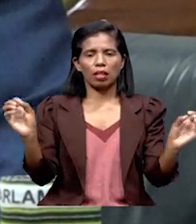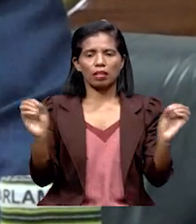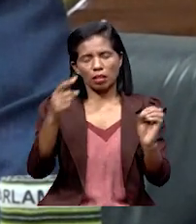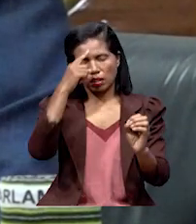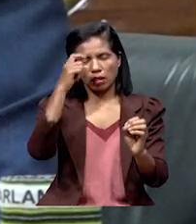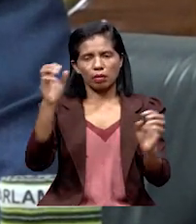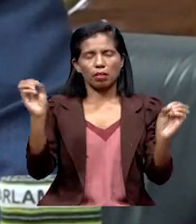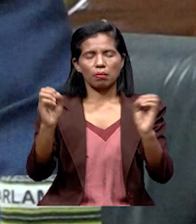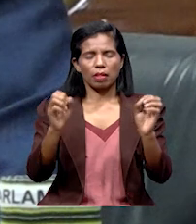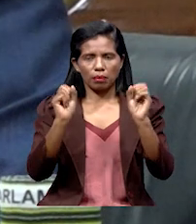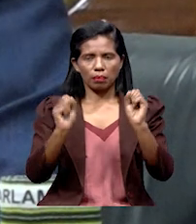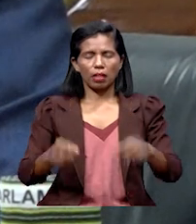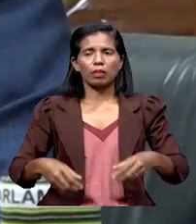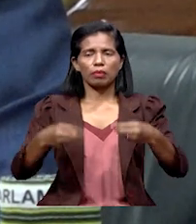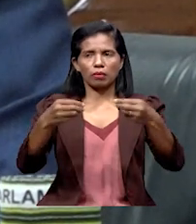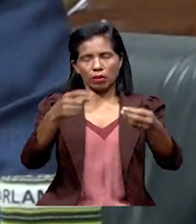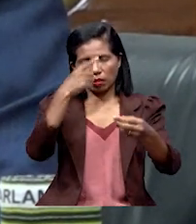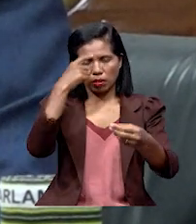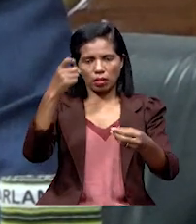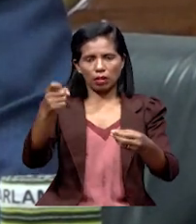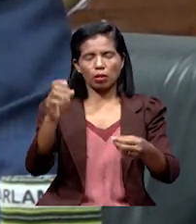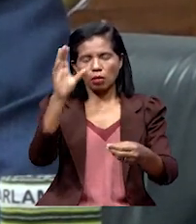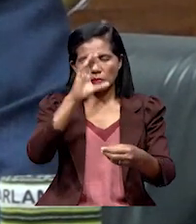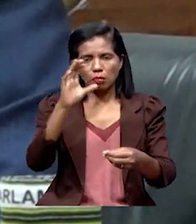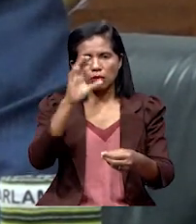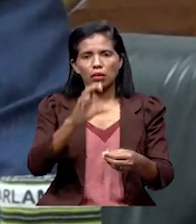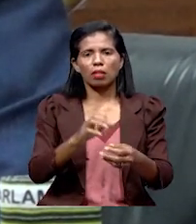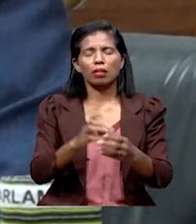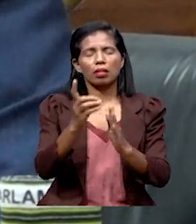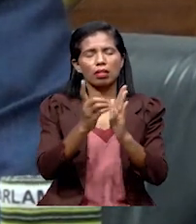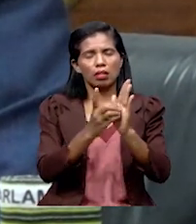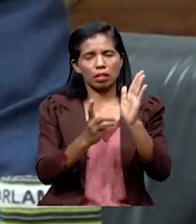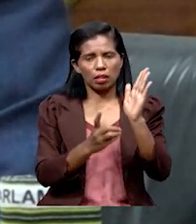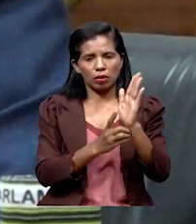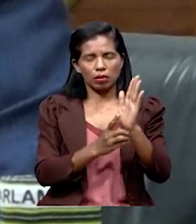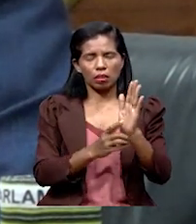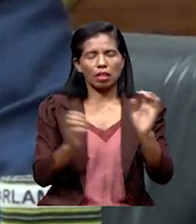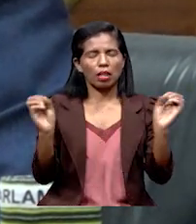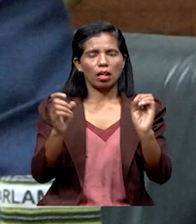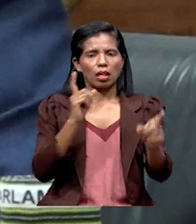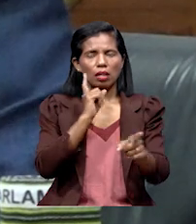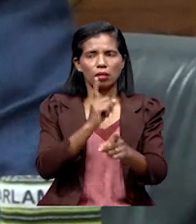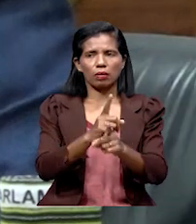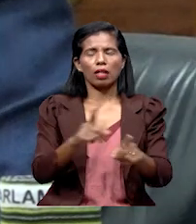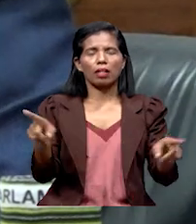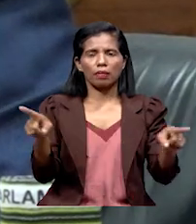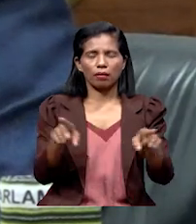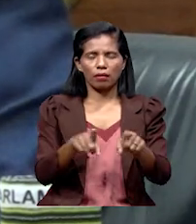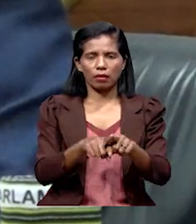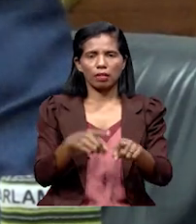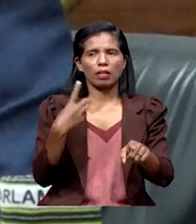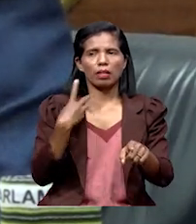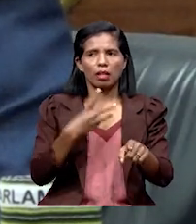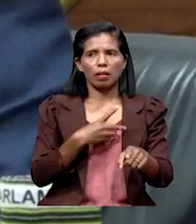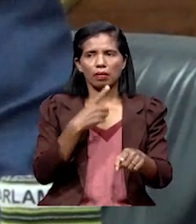la iha razão at fo tamba identificado ka tak ne dados ne fo ne la los ane samos sai na makde amin